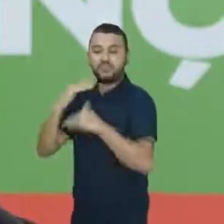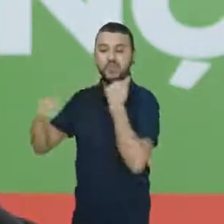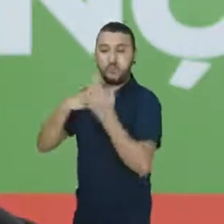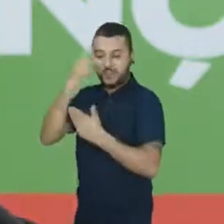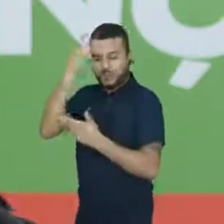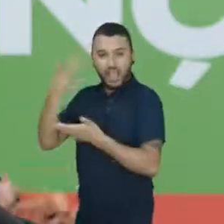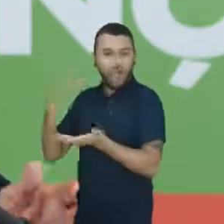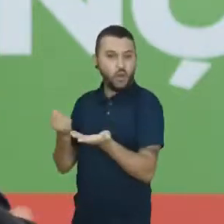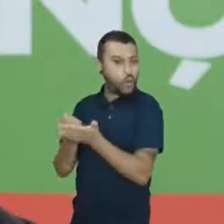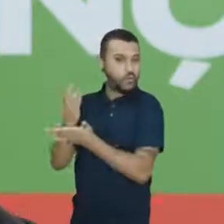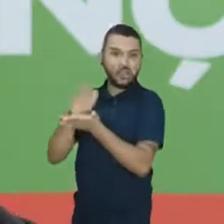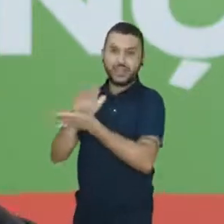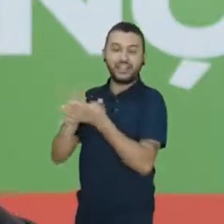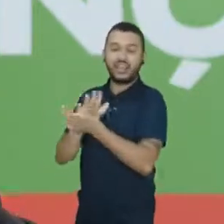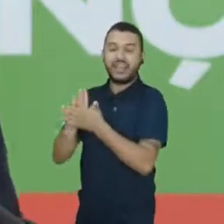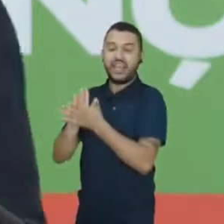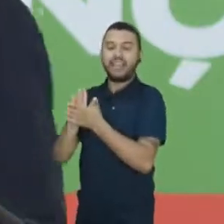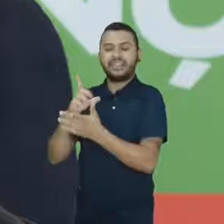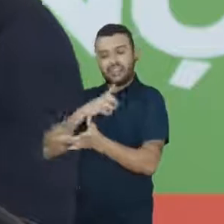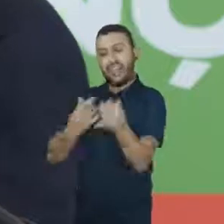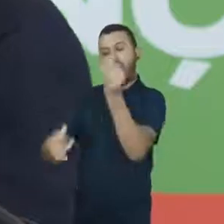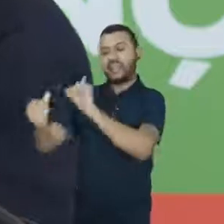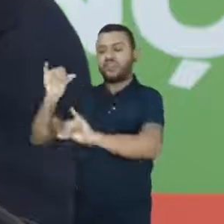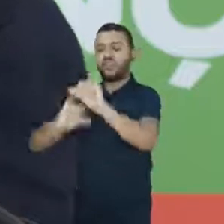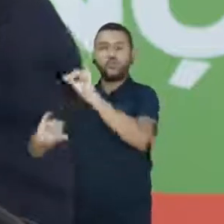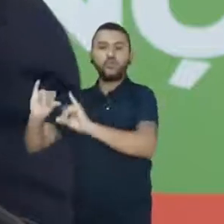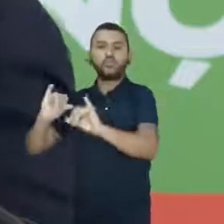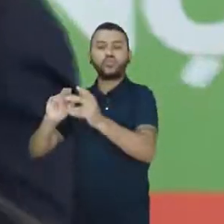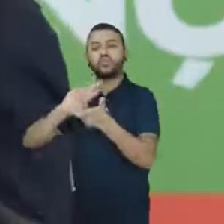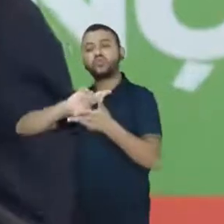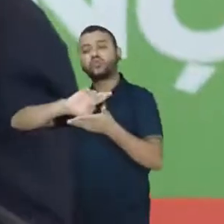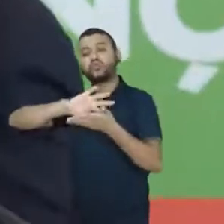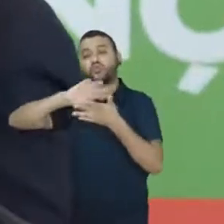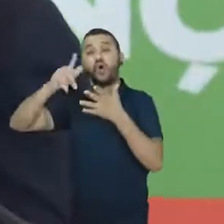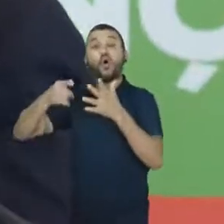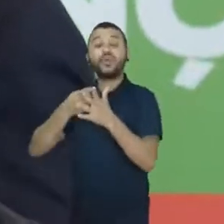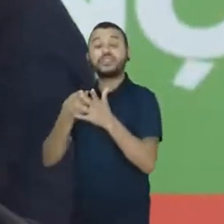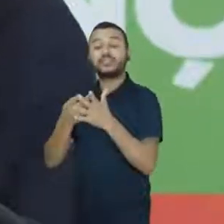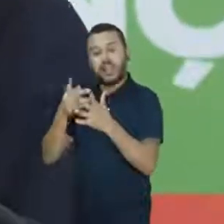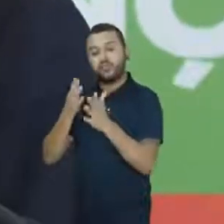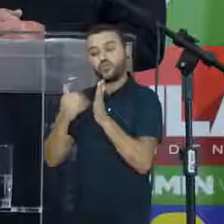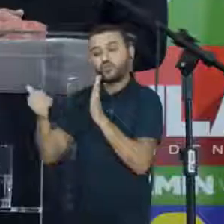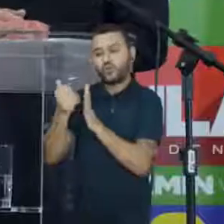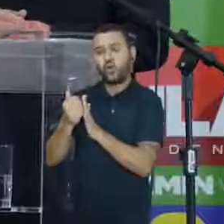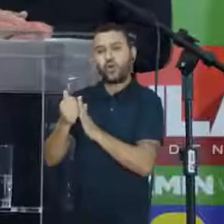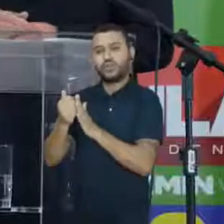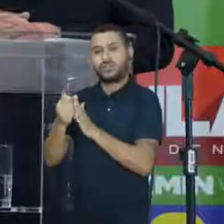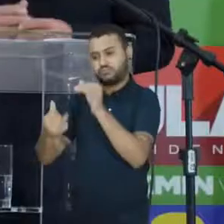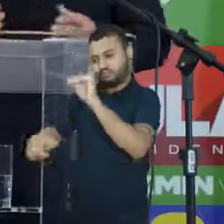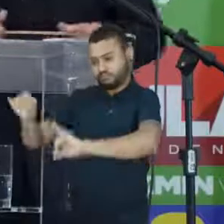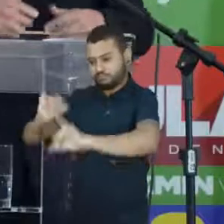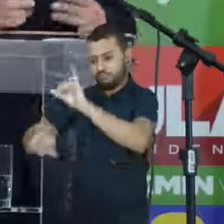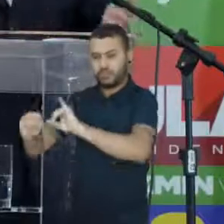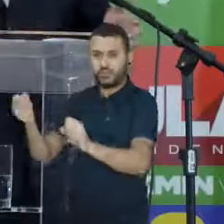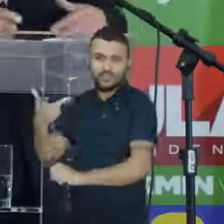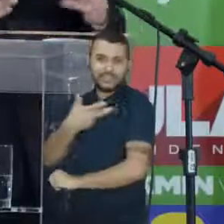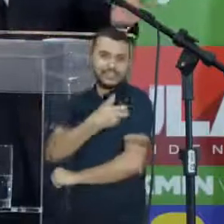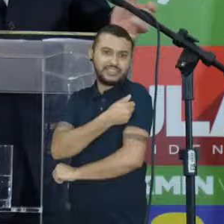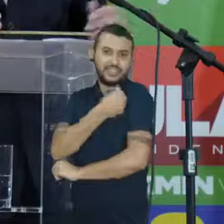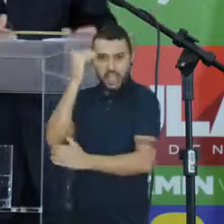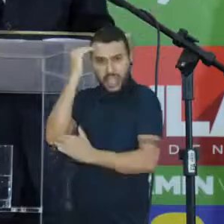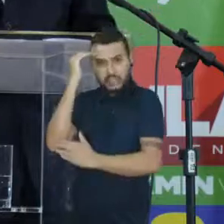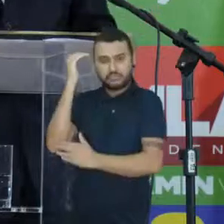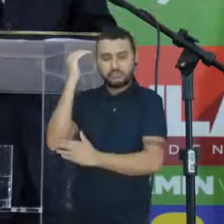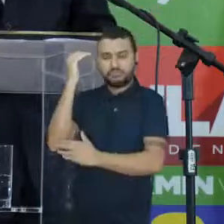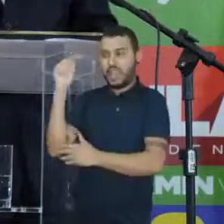laboratórios brasileiros, tanto a Fiocruz como o Butantan, laboratório de excelência respeitado no mundo inteiro. Não respeitou a